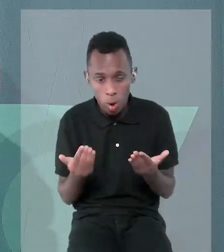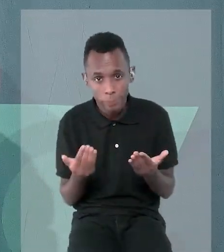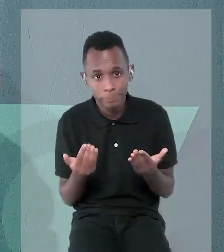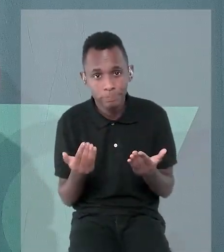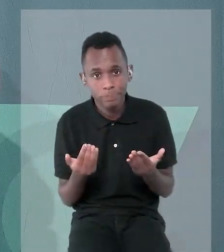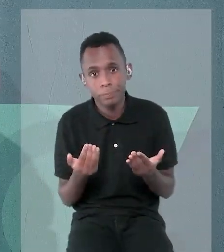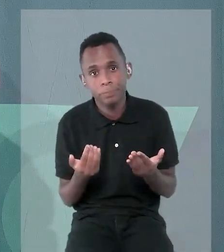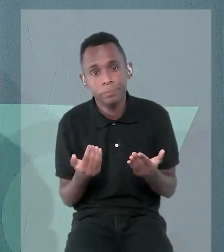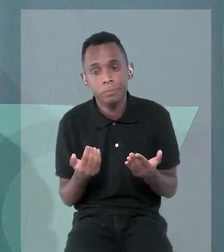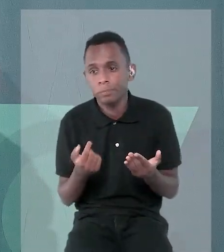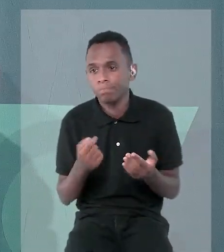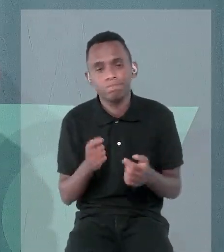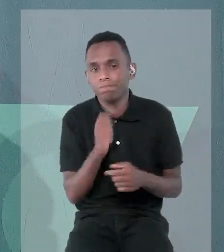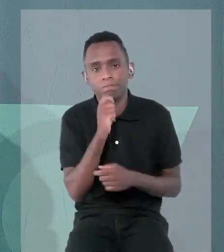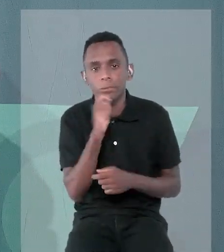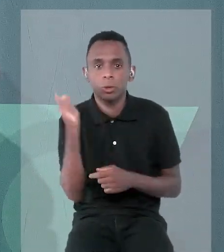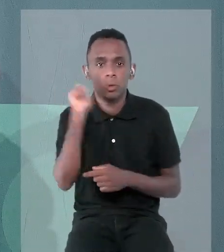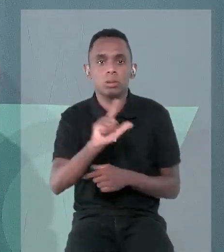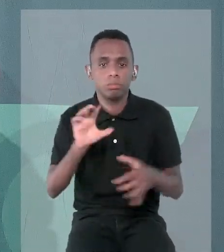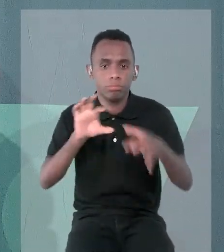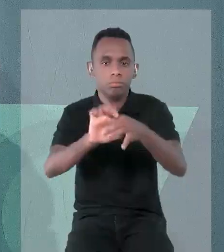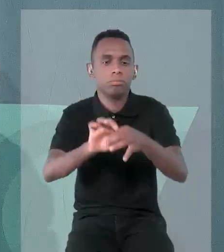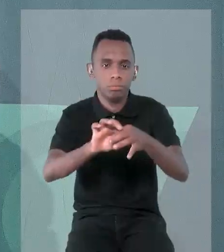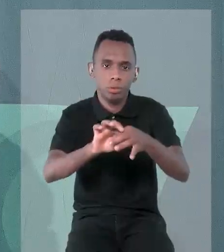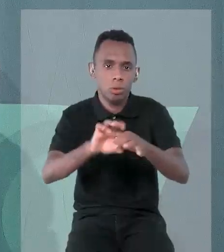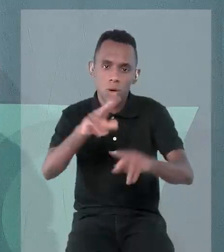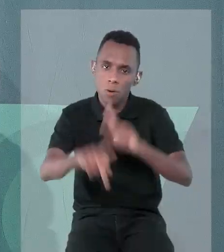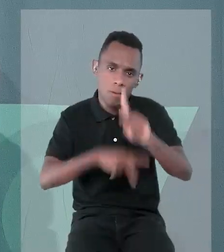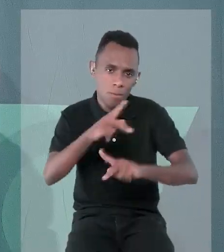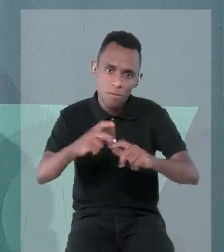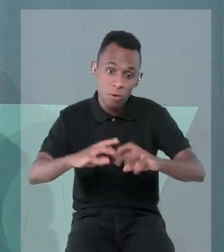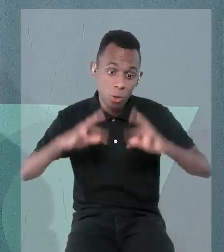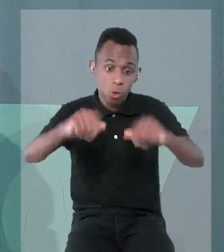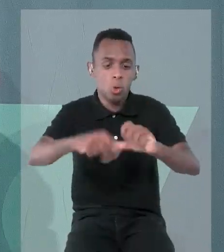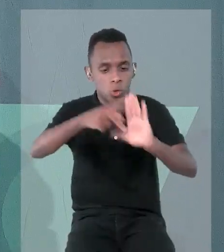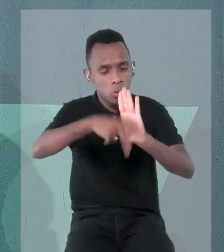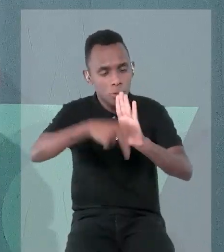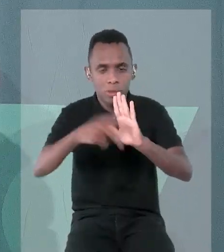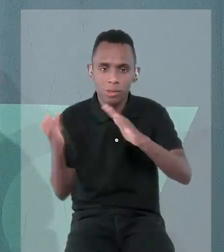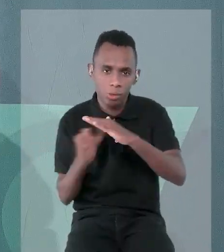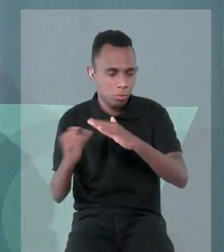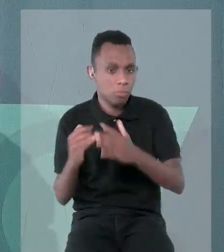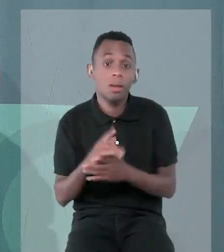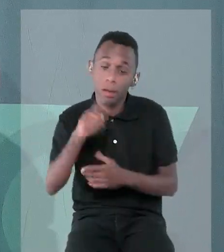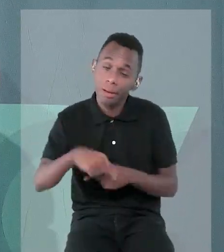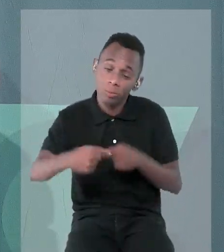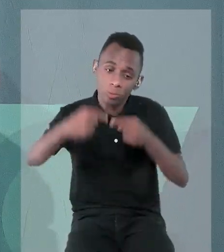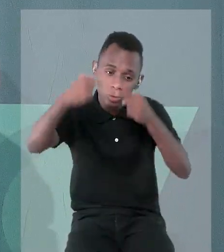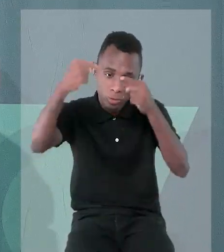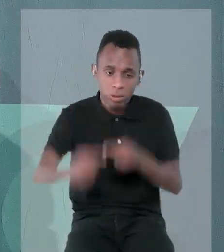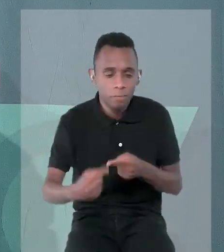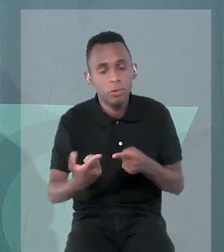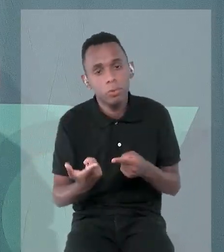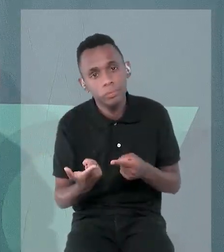gente não conseguiu integrar a população de Aimorés totalmente no projeto Instituto Terra. Isso é um dos nossos desafios,